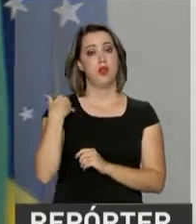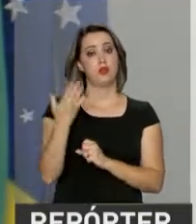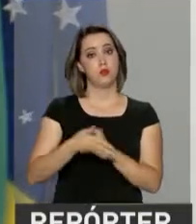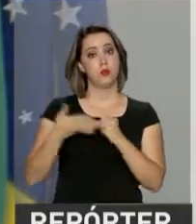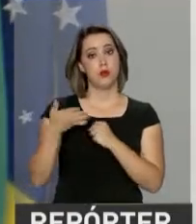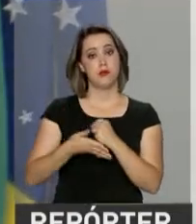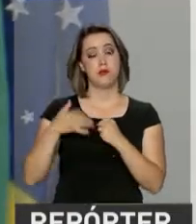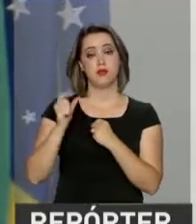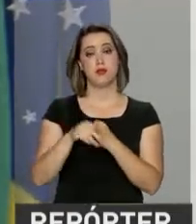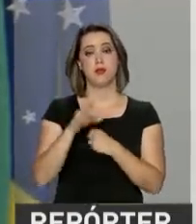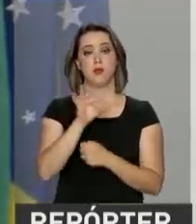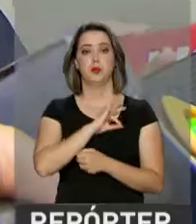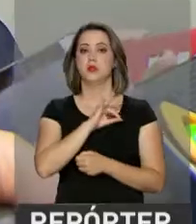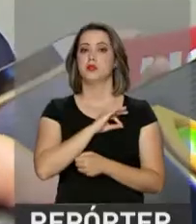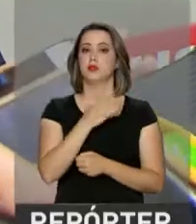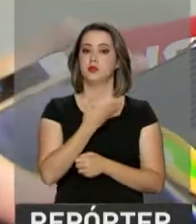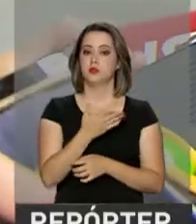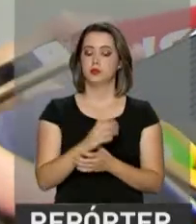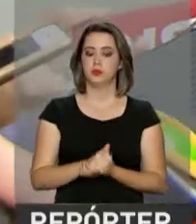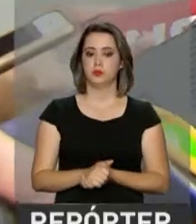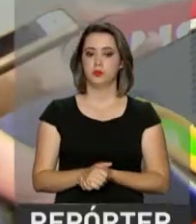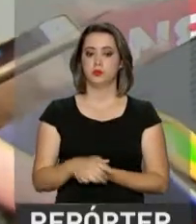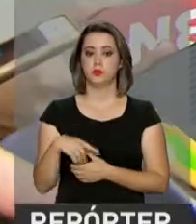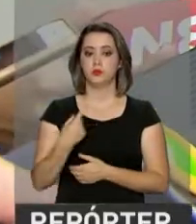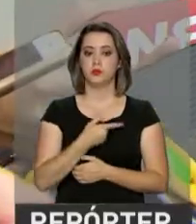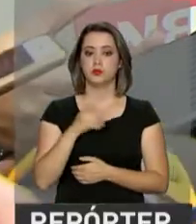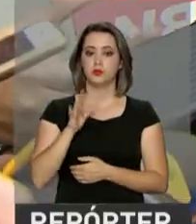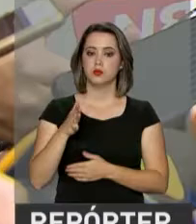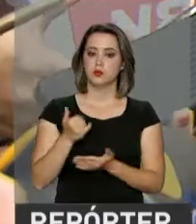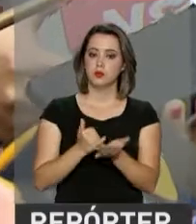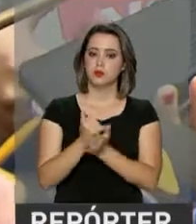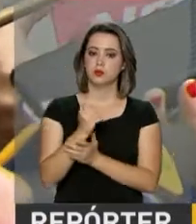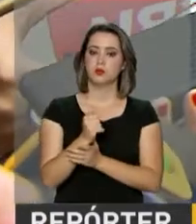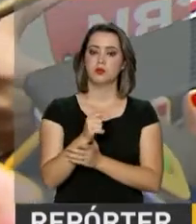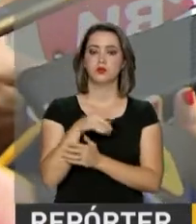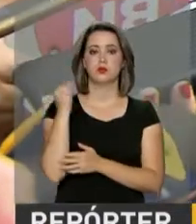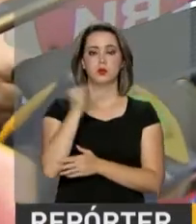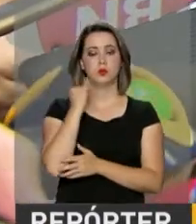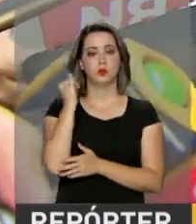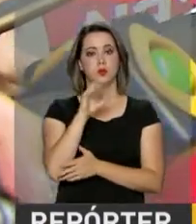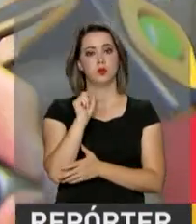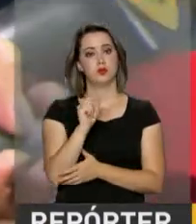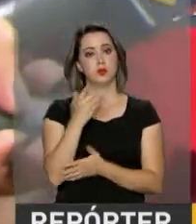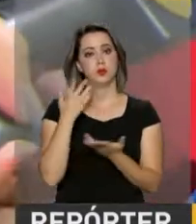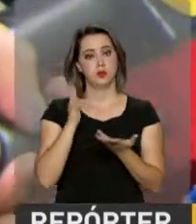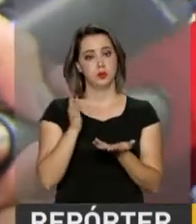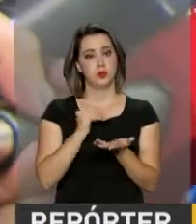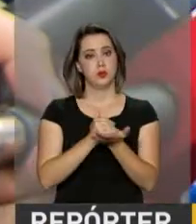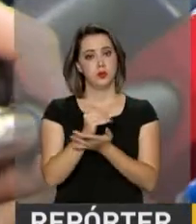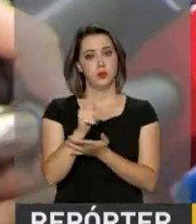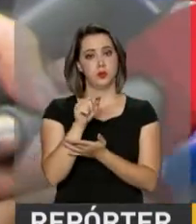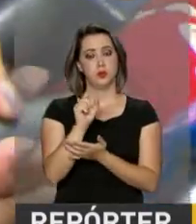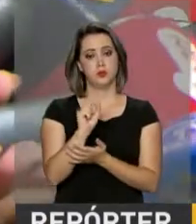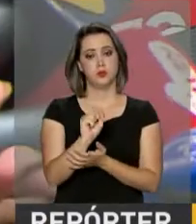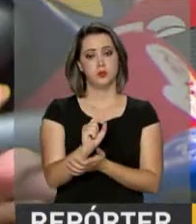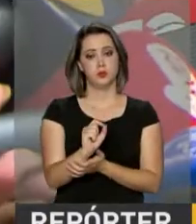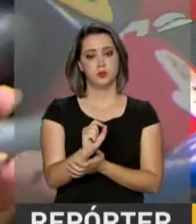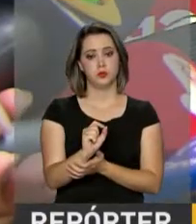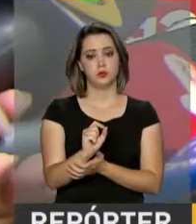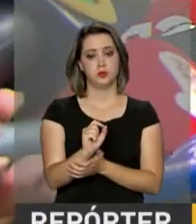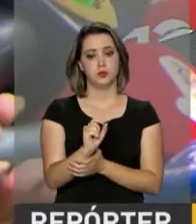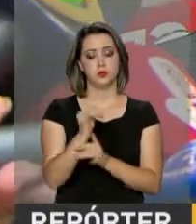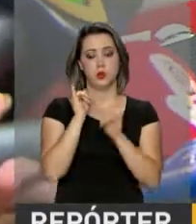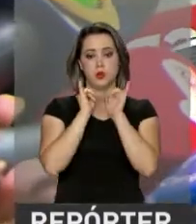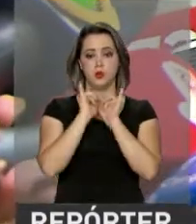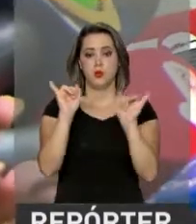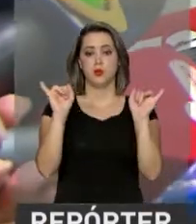policiais se aposentarem no país. Conseguimos construir um avanço muito significativo, porque já iniciaremos na